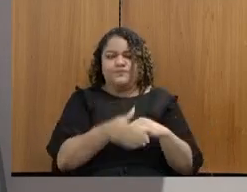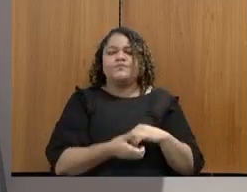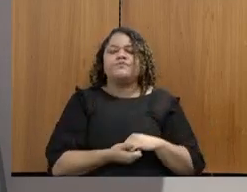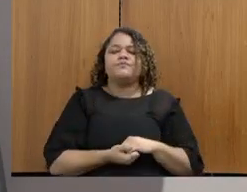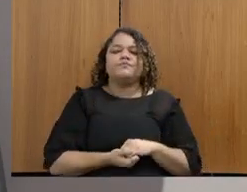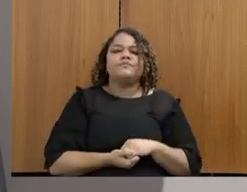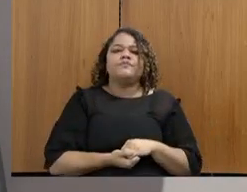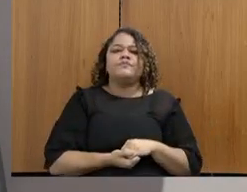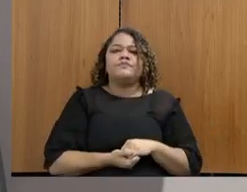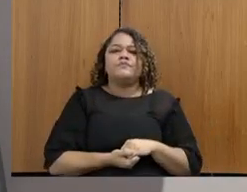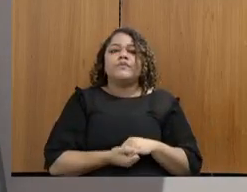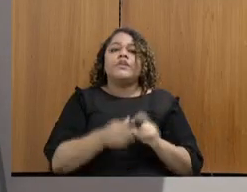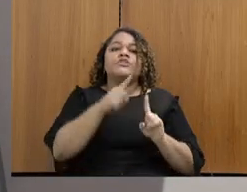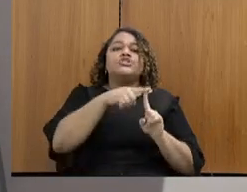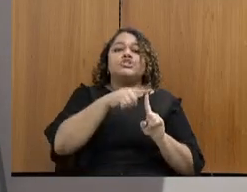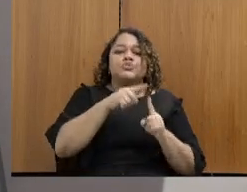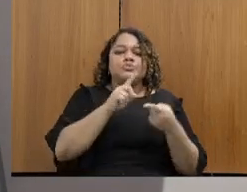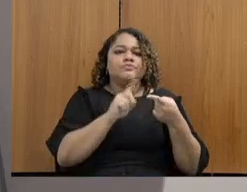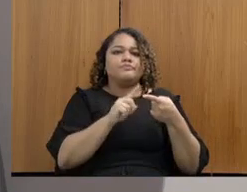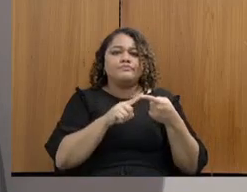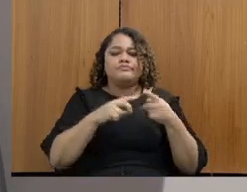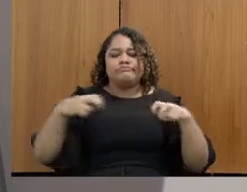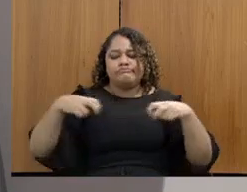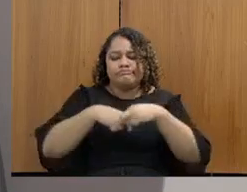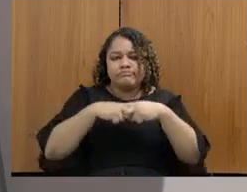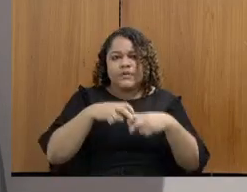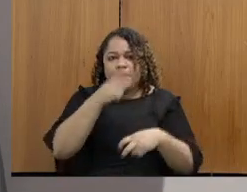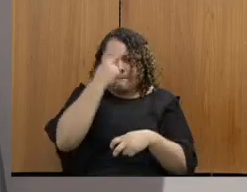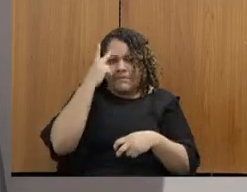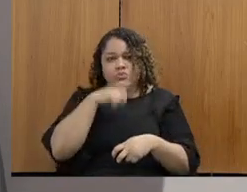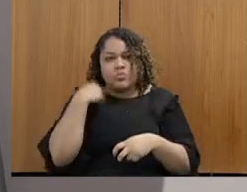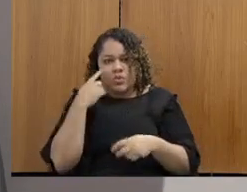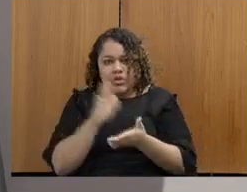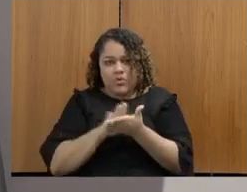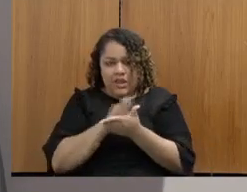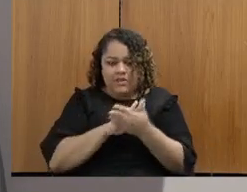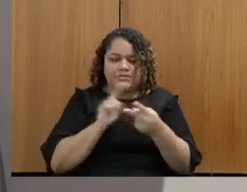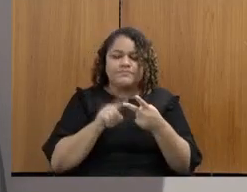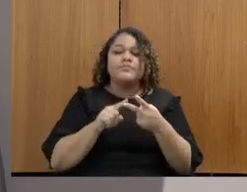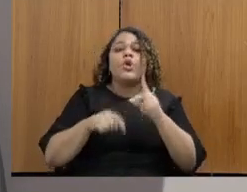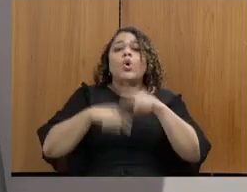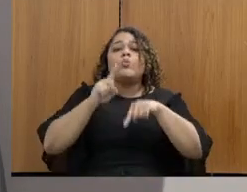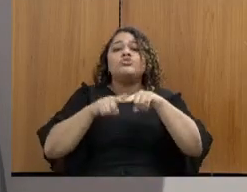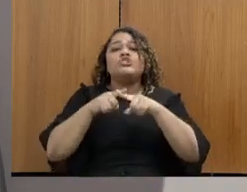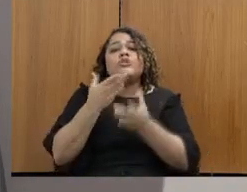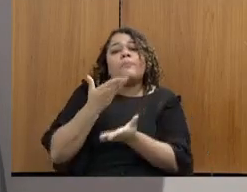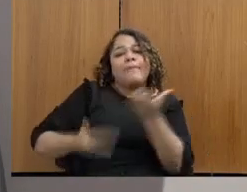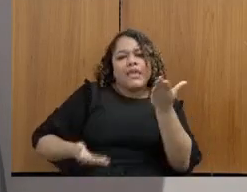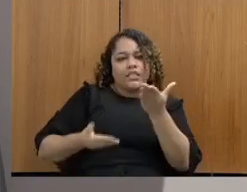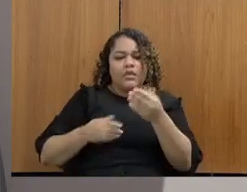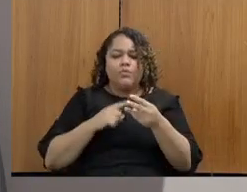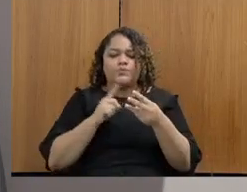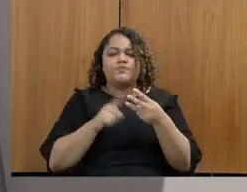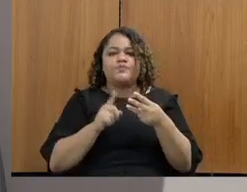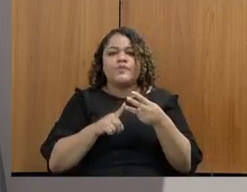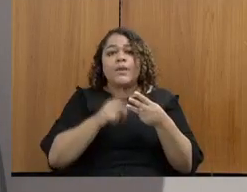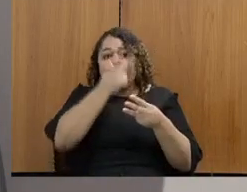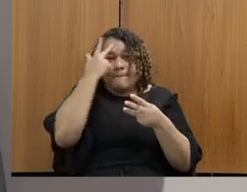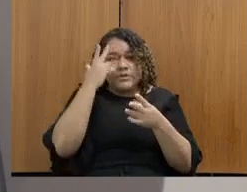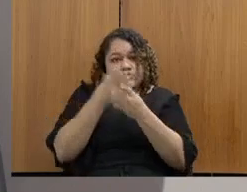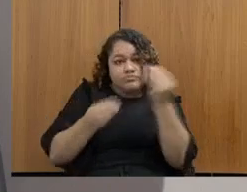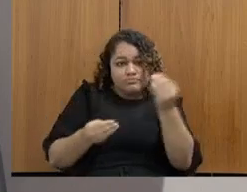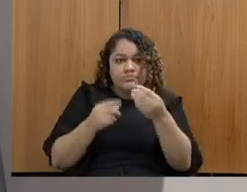virtual acidente trânsito sem vítima perda de documentos de objetos desaparecimento de pessoas dando furto